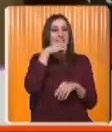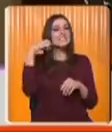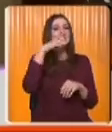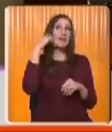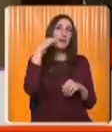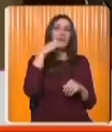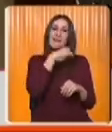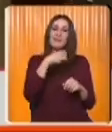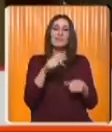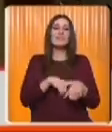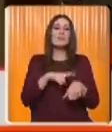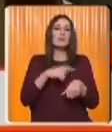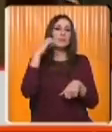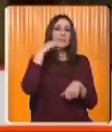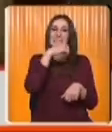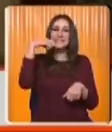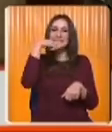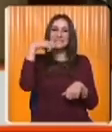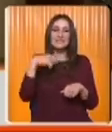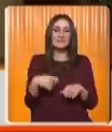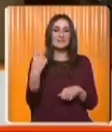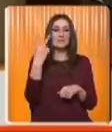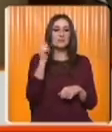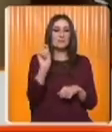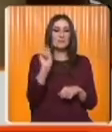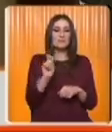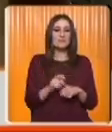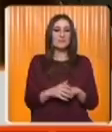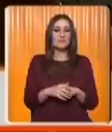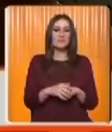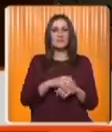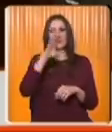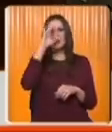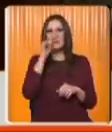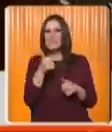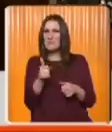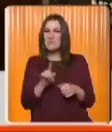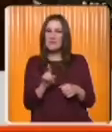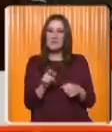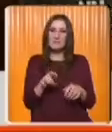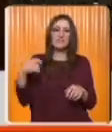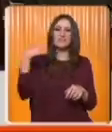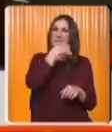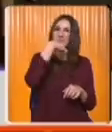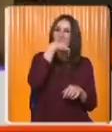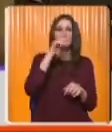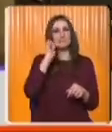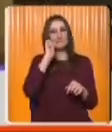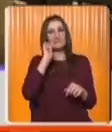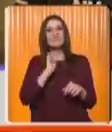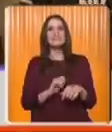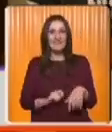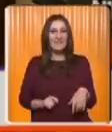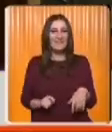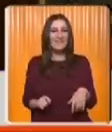aí bem escovadinhos. Quanto tempo é que estás aí a escovar? 2 minutos. 2 minutos. Não sei se chega, mas pronto, tudo bem. Ali, de um lado para o outro, de cima